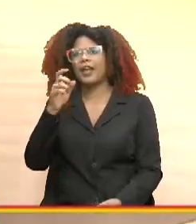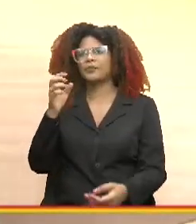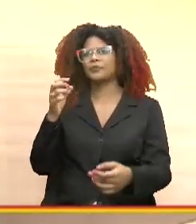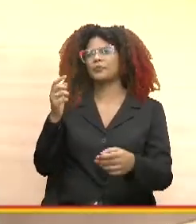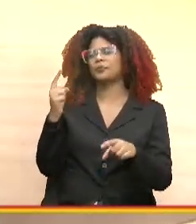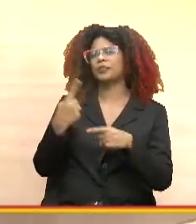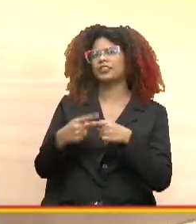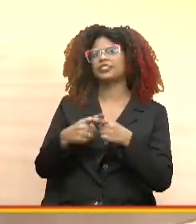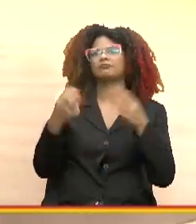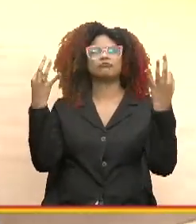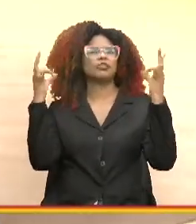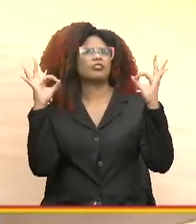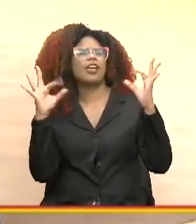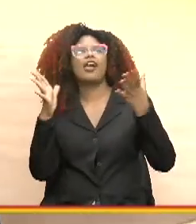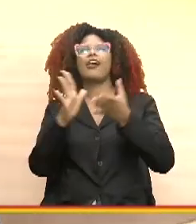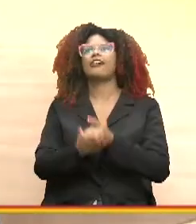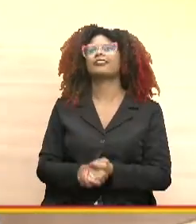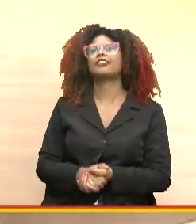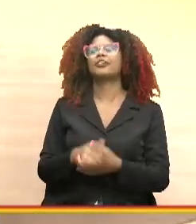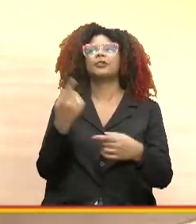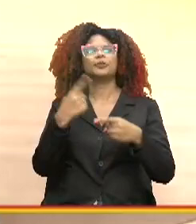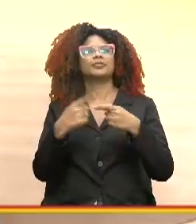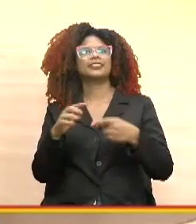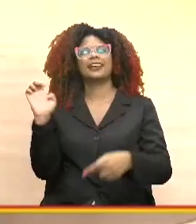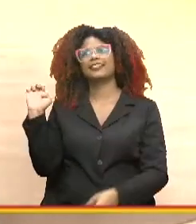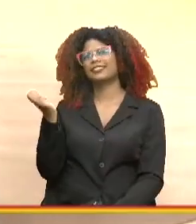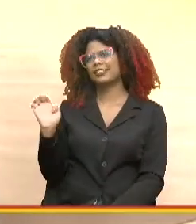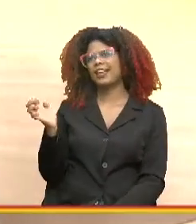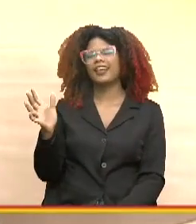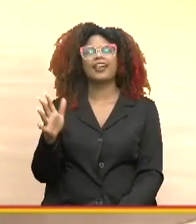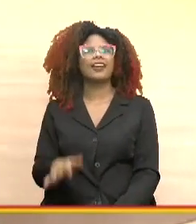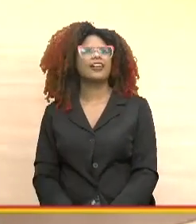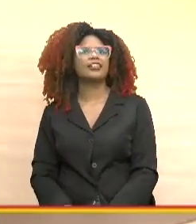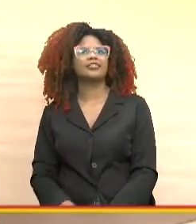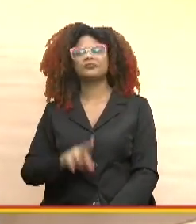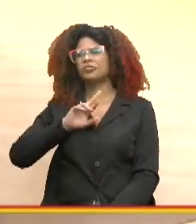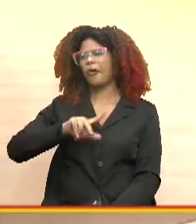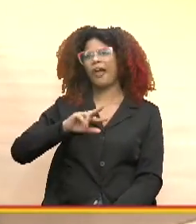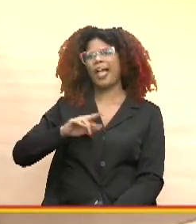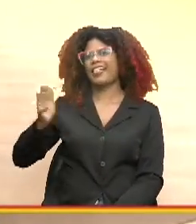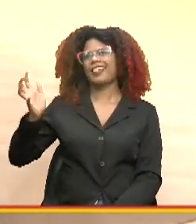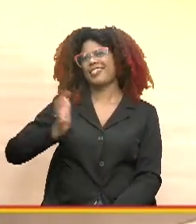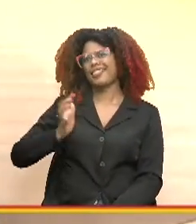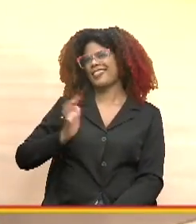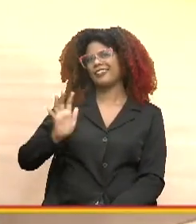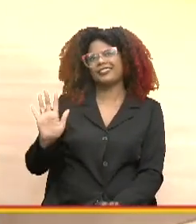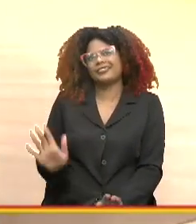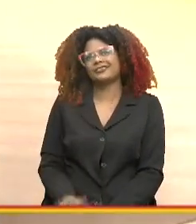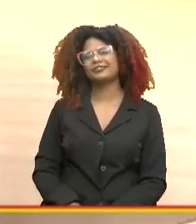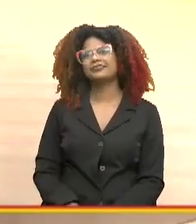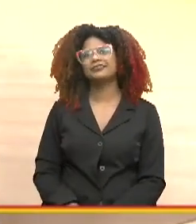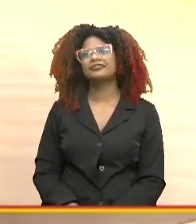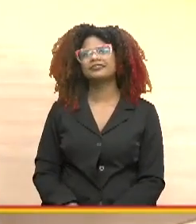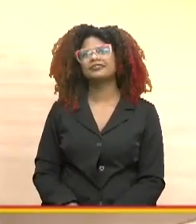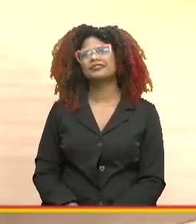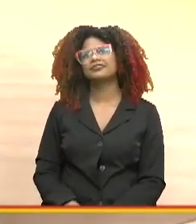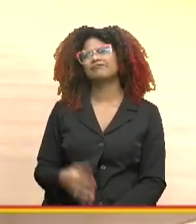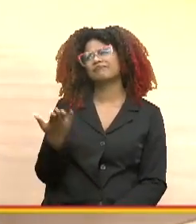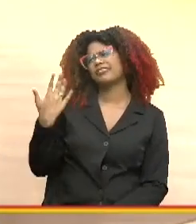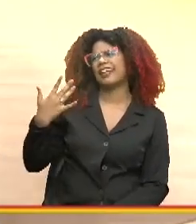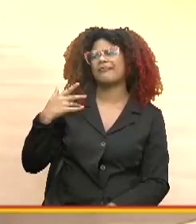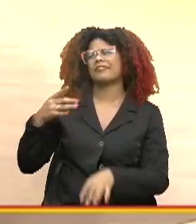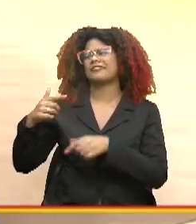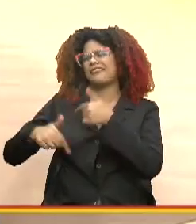solteiro por ser por ter uma situação financeira né menor digamos assim na época era